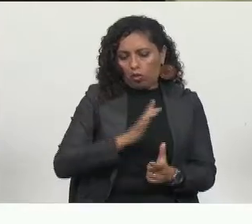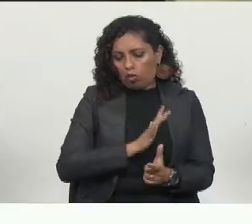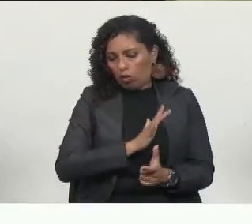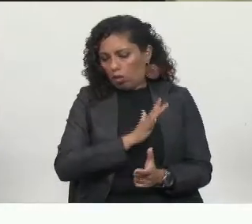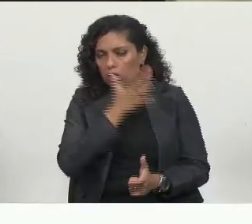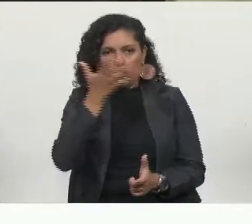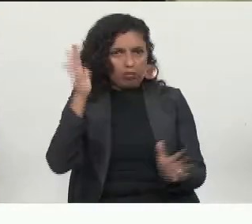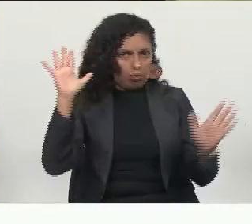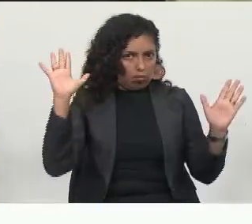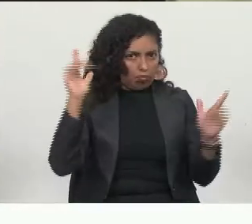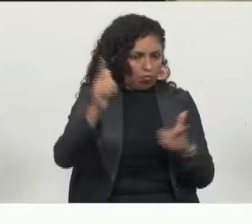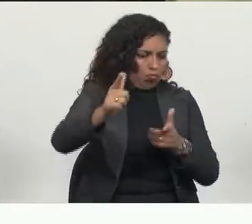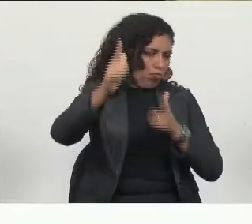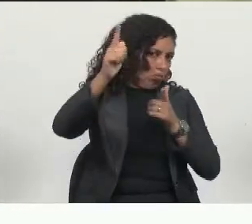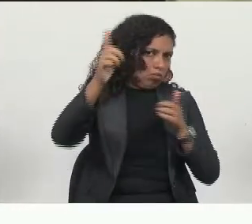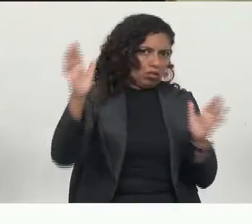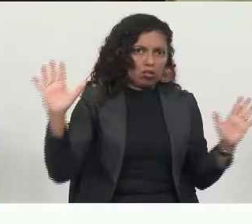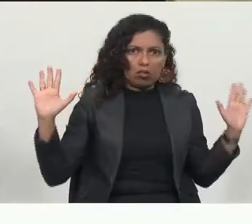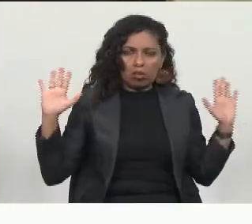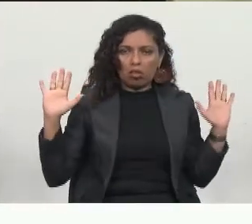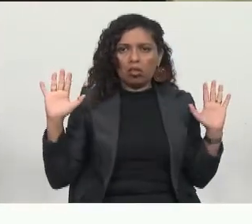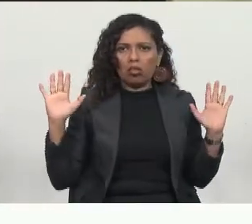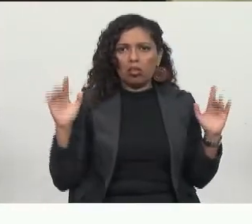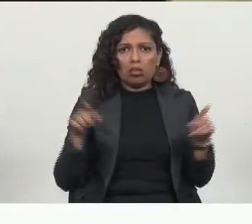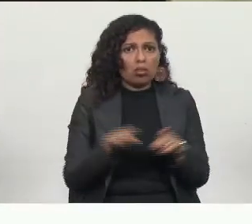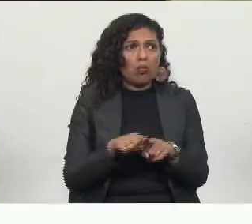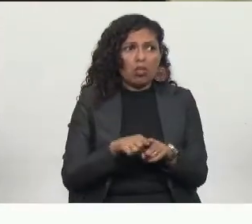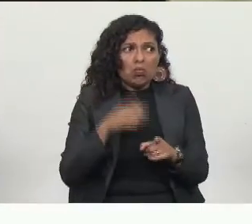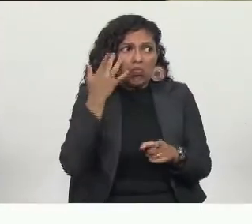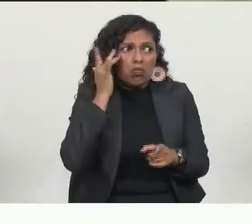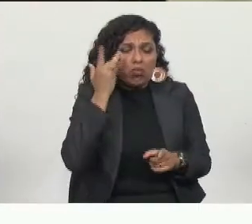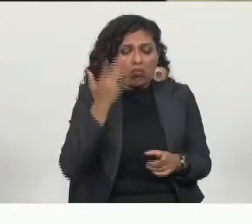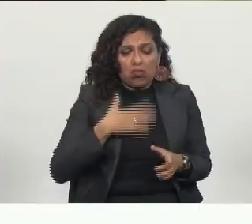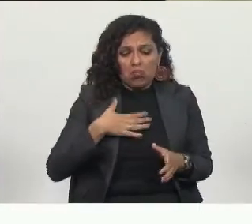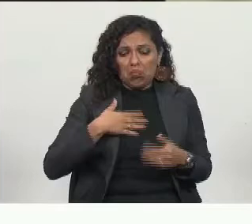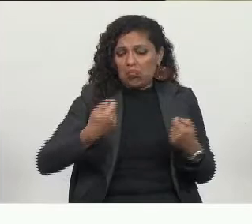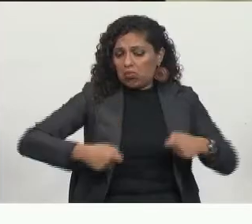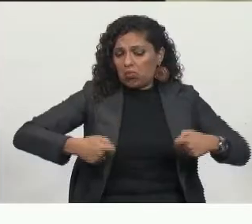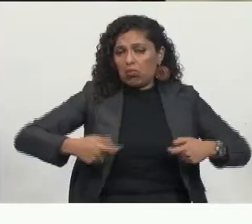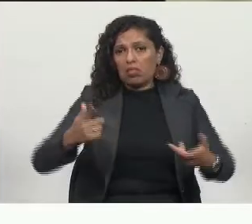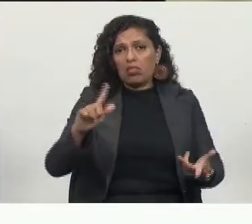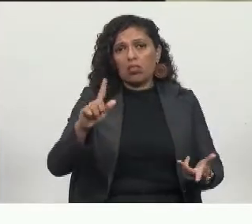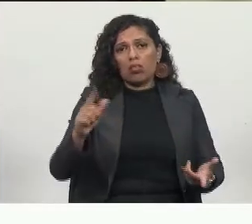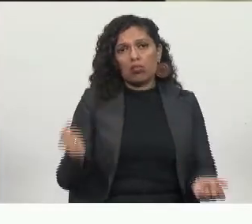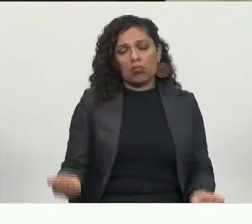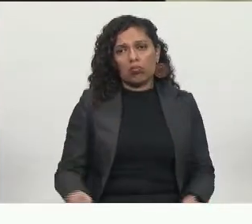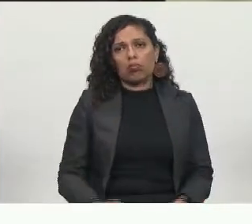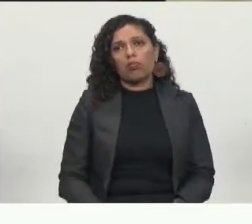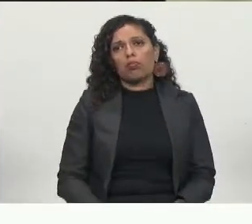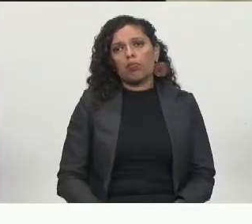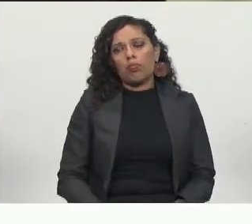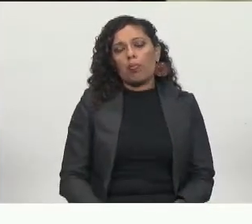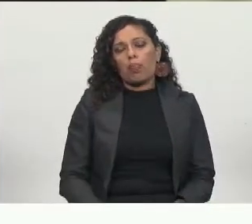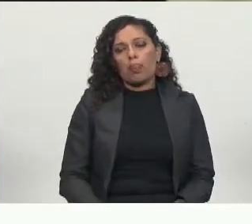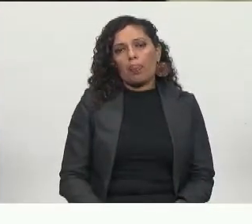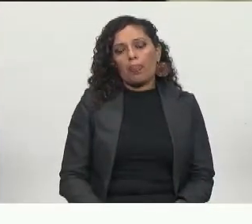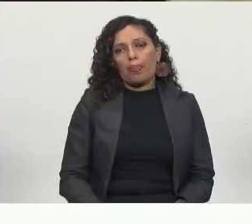né? E segundo, que eu acho que eu não preciso, né? Então, eu sou um exemplo claro disso.